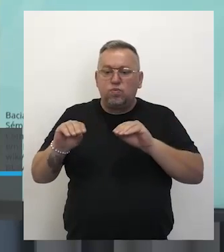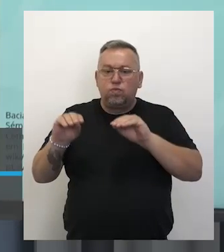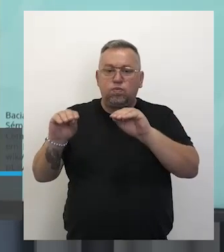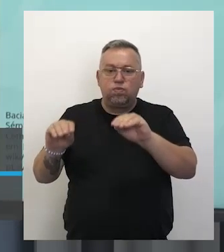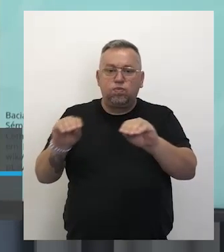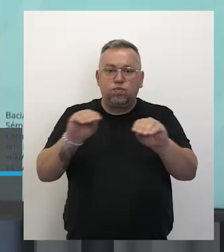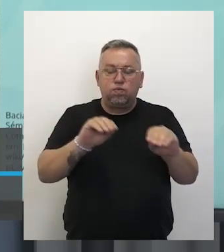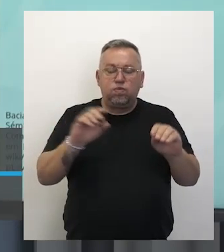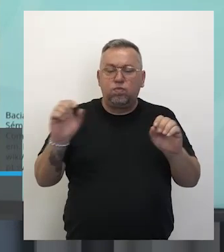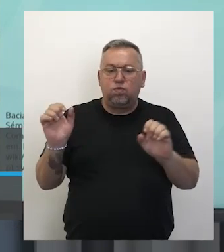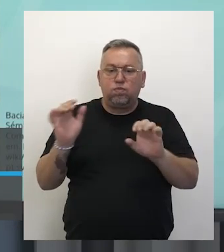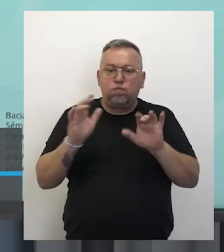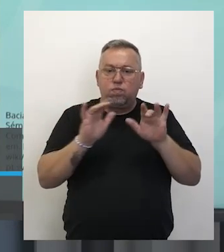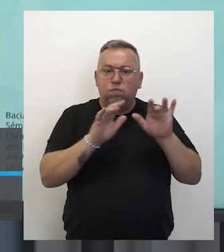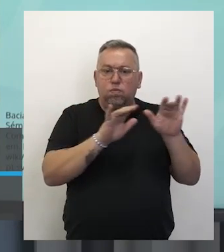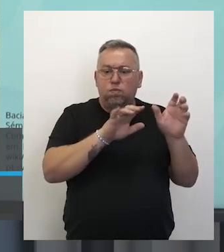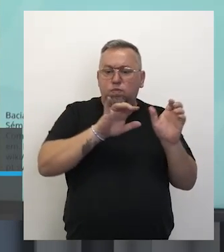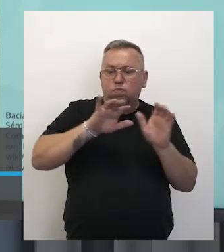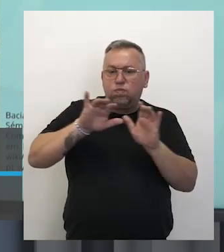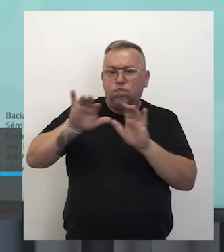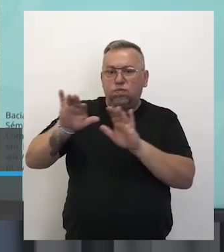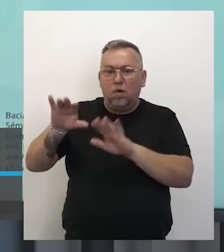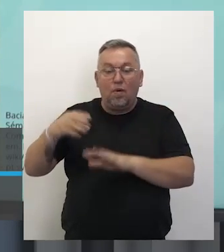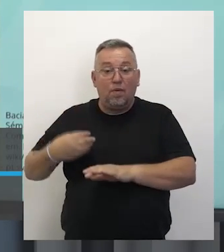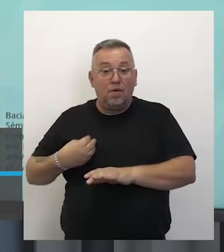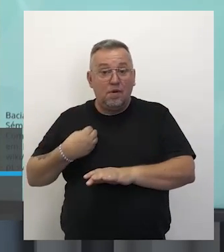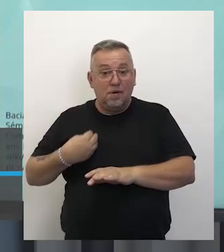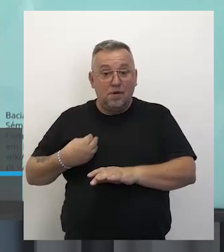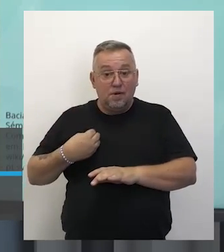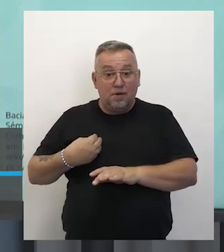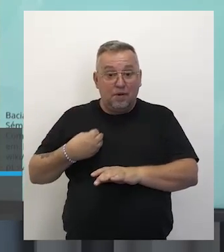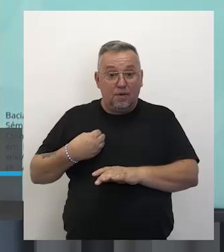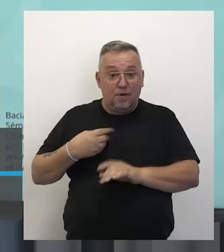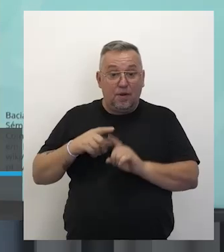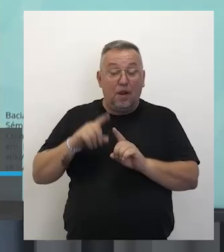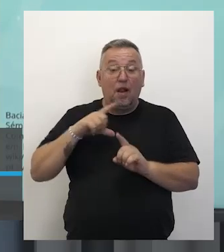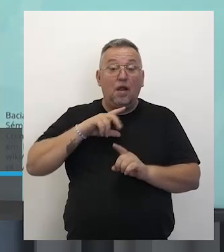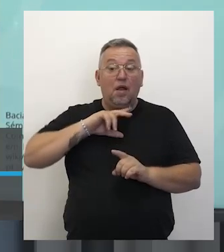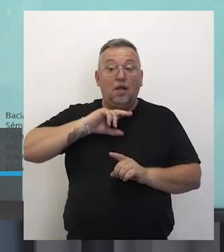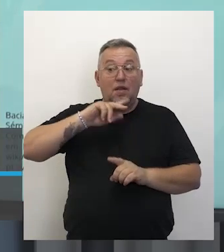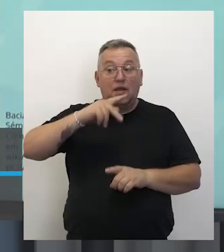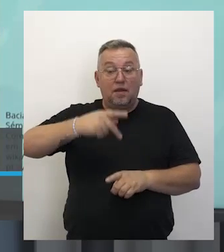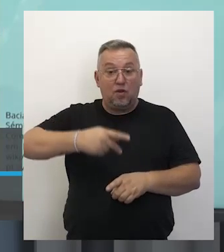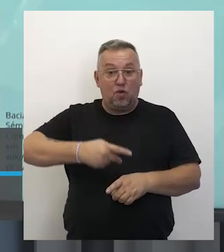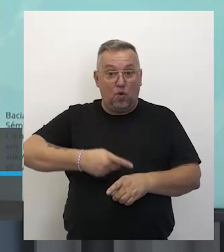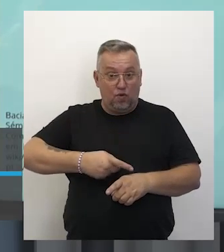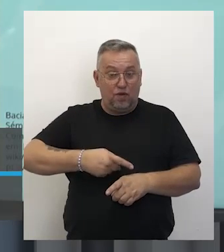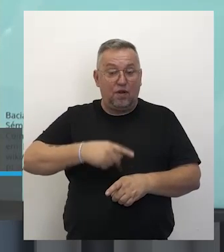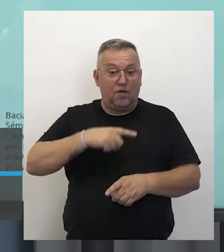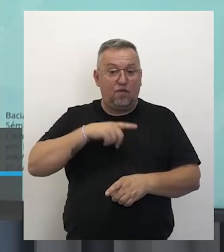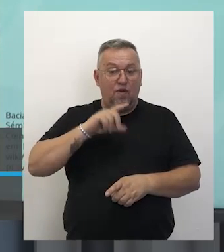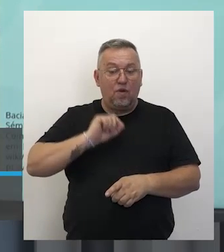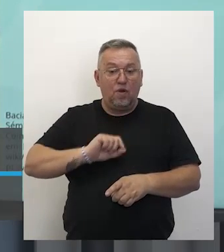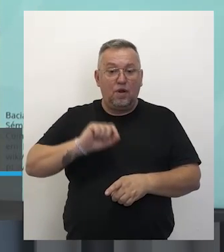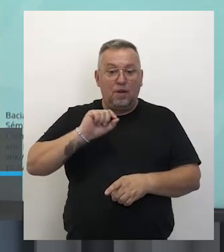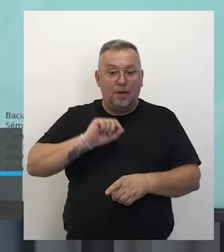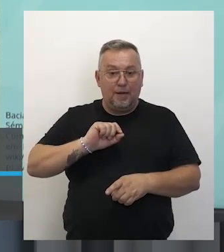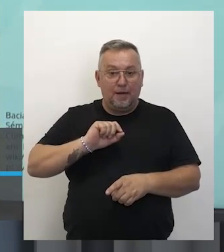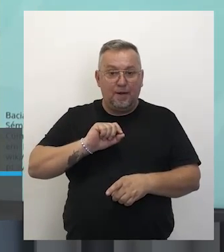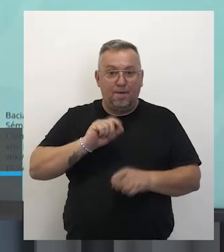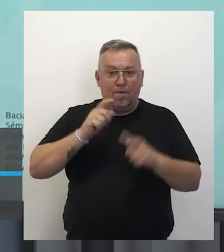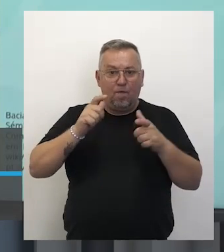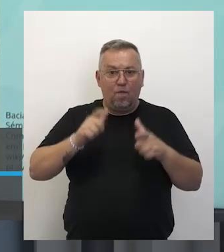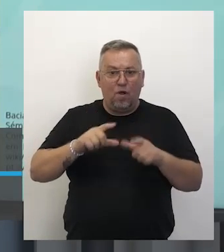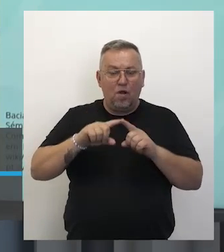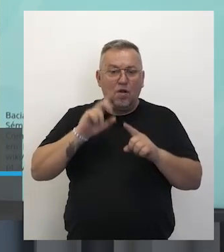caminhando e procurando um lugar para viver. E os seus sacerdotes, eles tiveram uma visão que o local onde